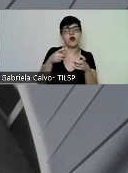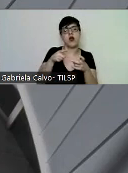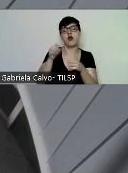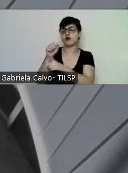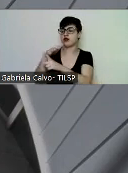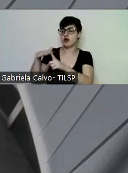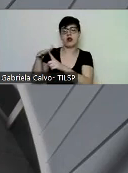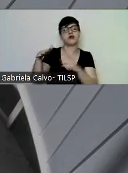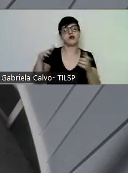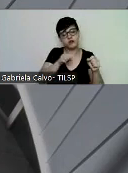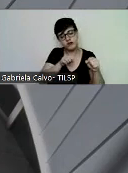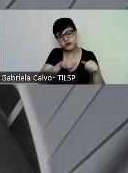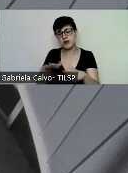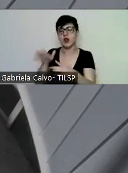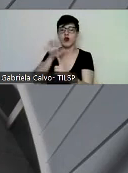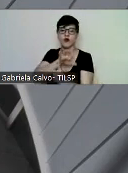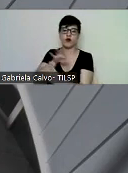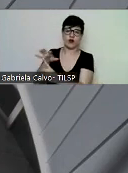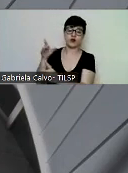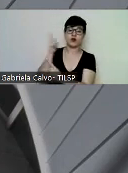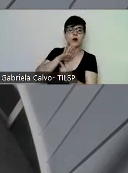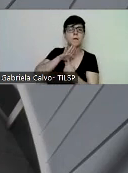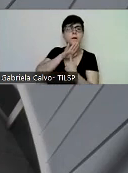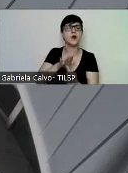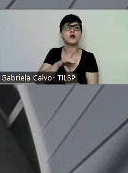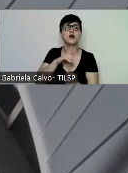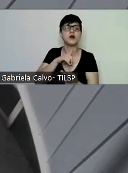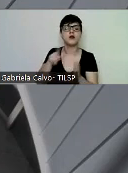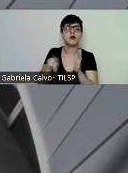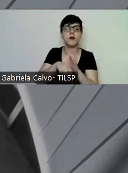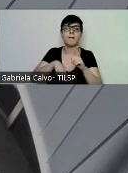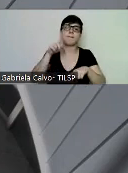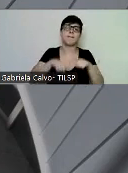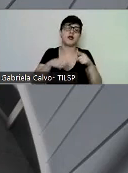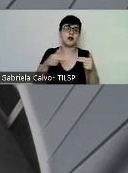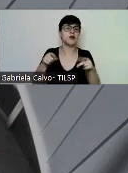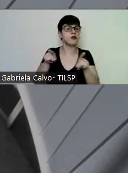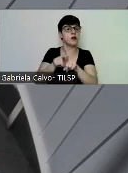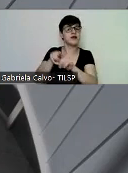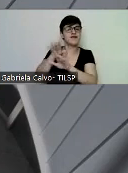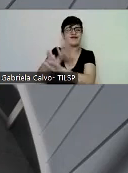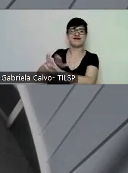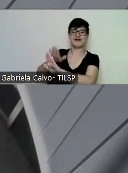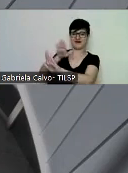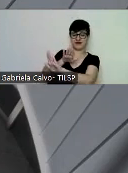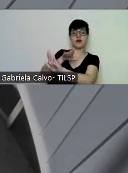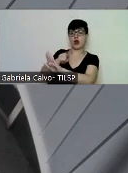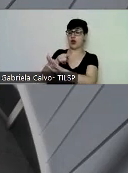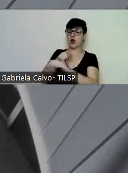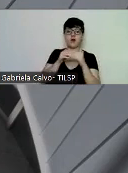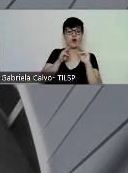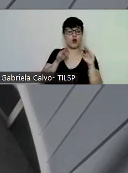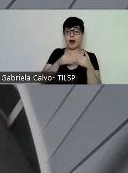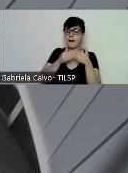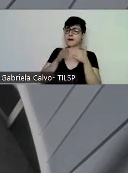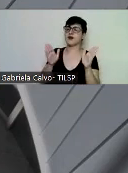conserva interpreta e expõe o patrimônio material e material abertos ao público acessíveis